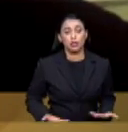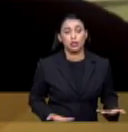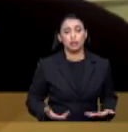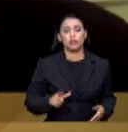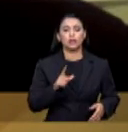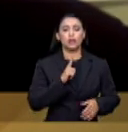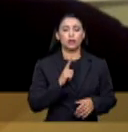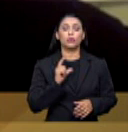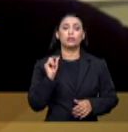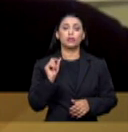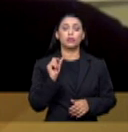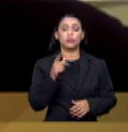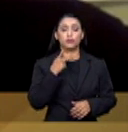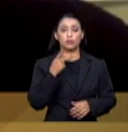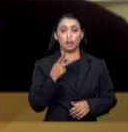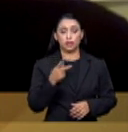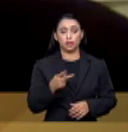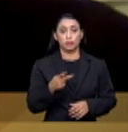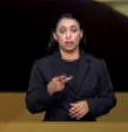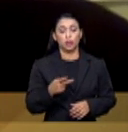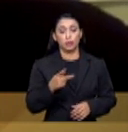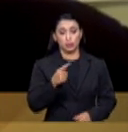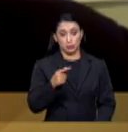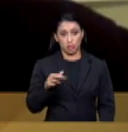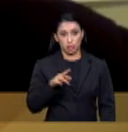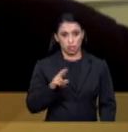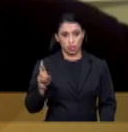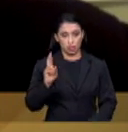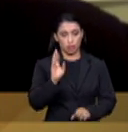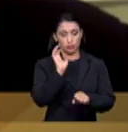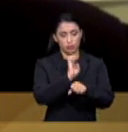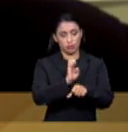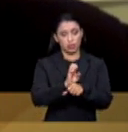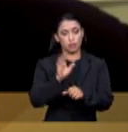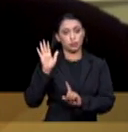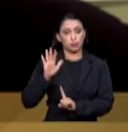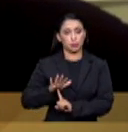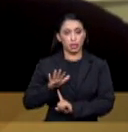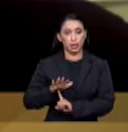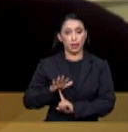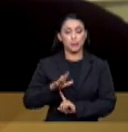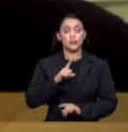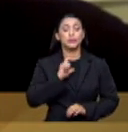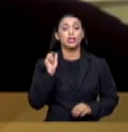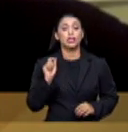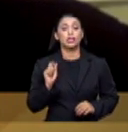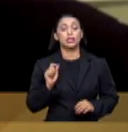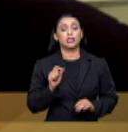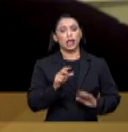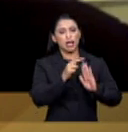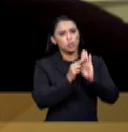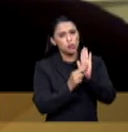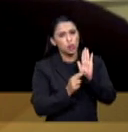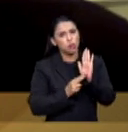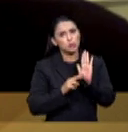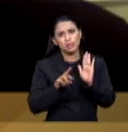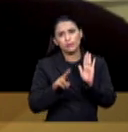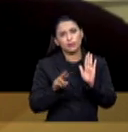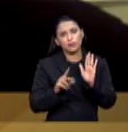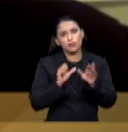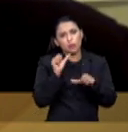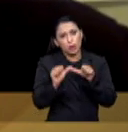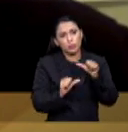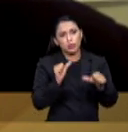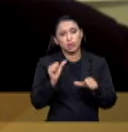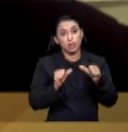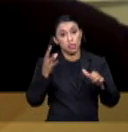um argumento que foi trazido pelo nobre procurador do Paraná, que a instrução normativa, não houve uma alteração de